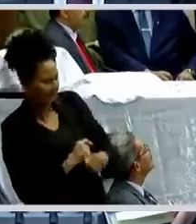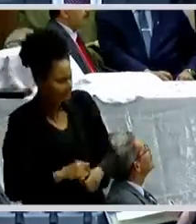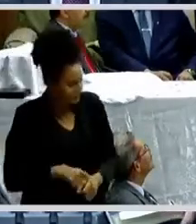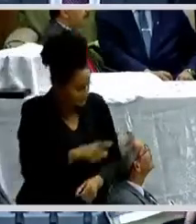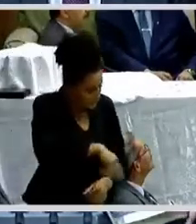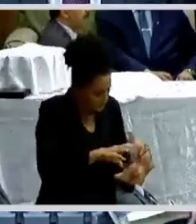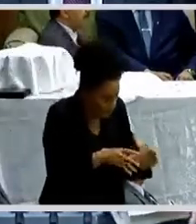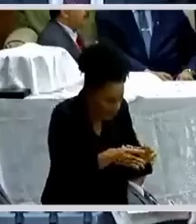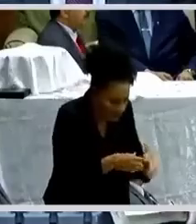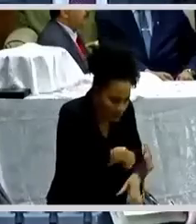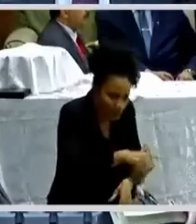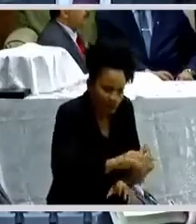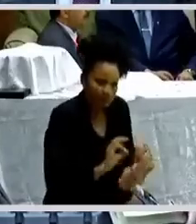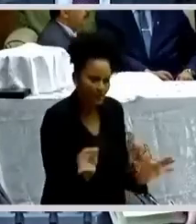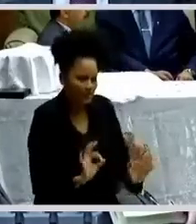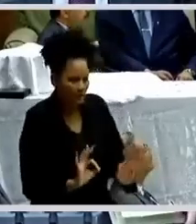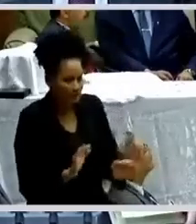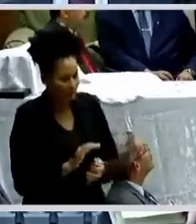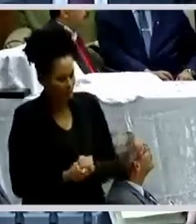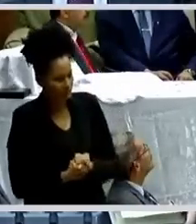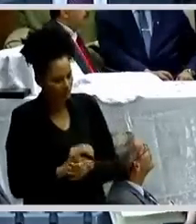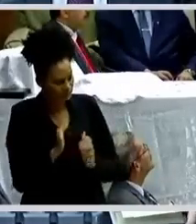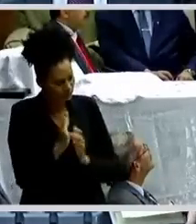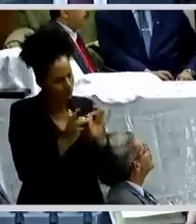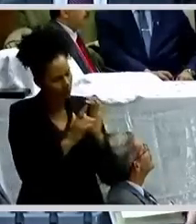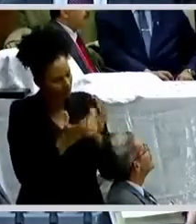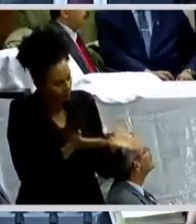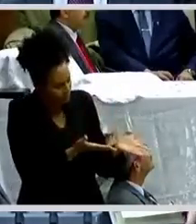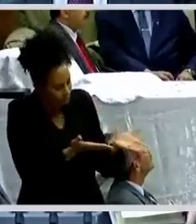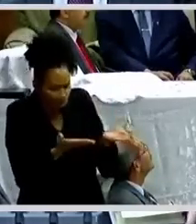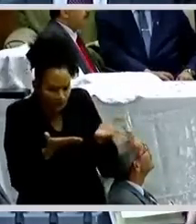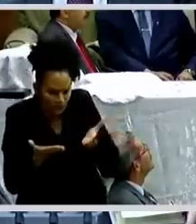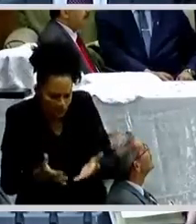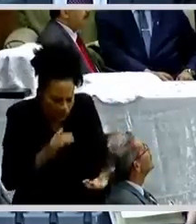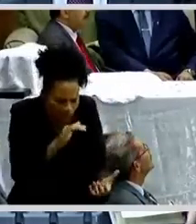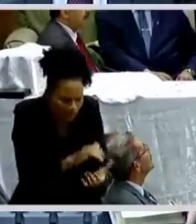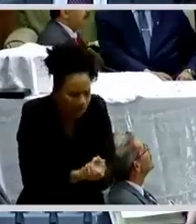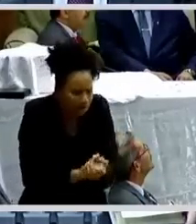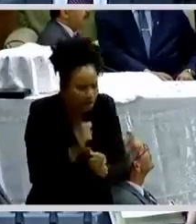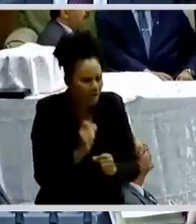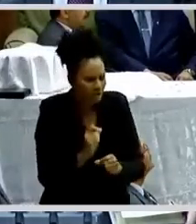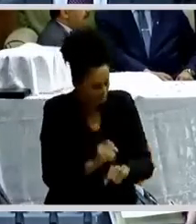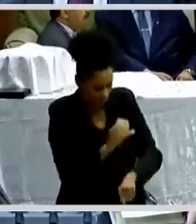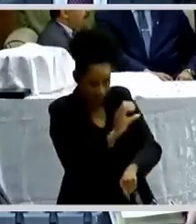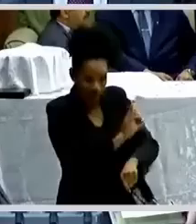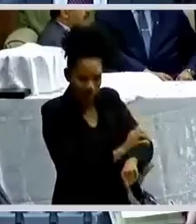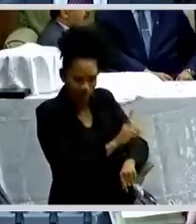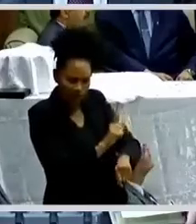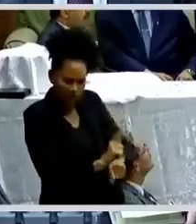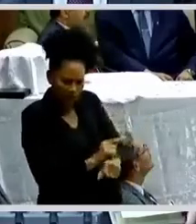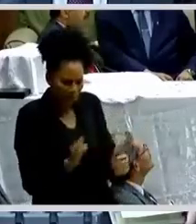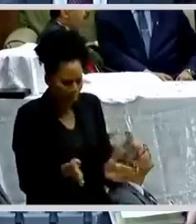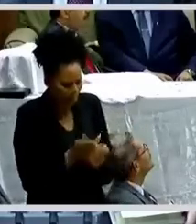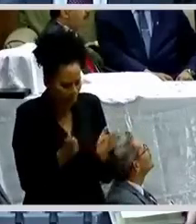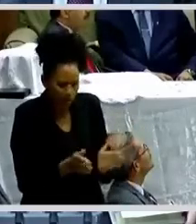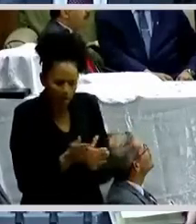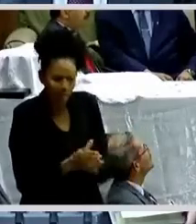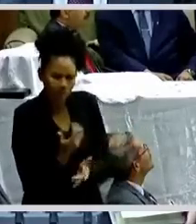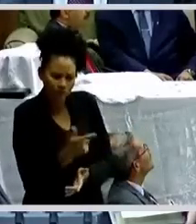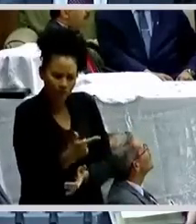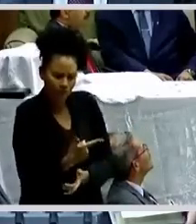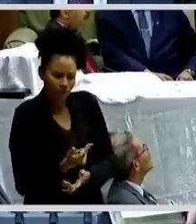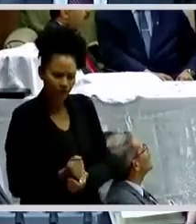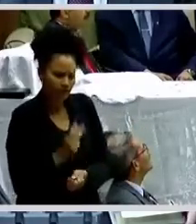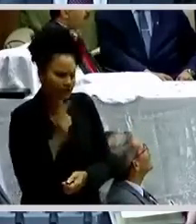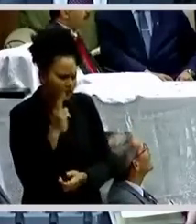região, eles nem na casa entravam. Aí Jesus é convidado para um casamento lá em Caná. Casamento de pobre que faltou vinho, dá para entender.